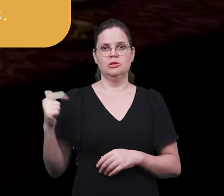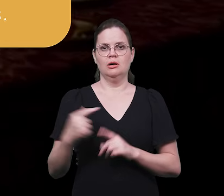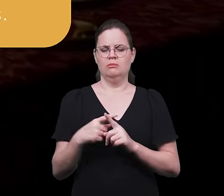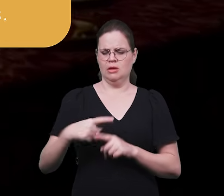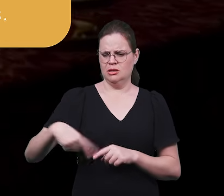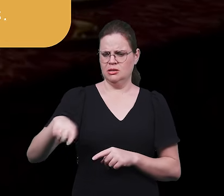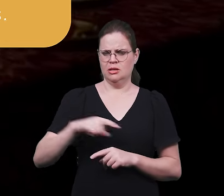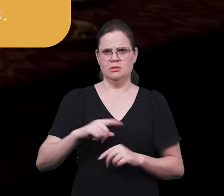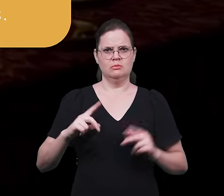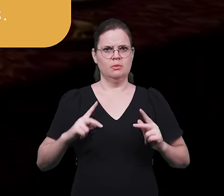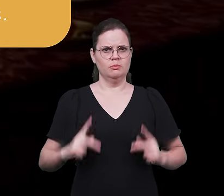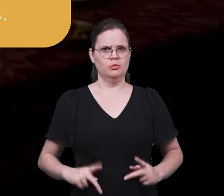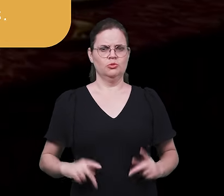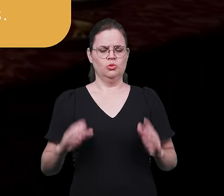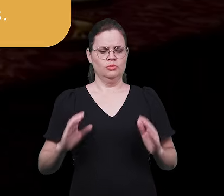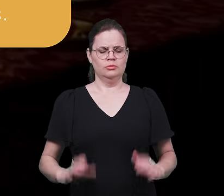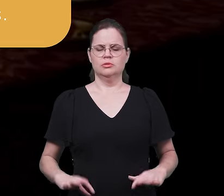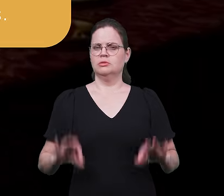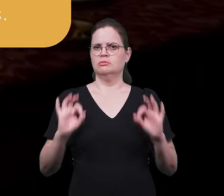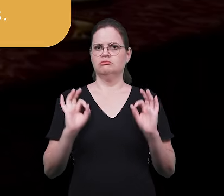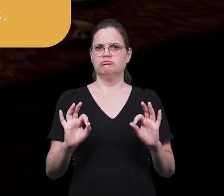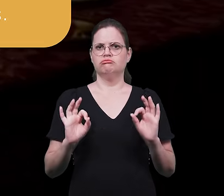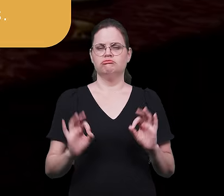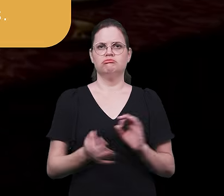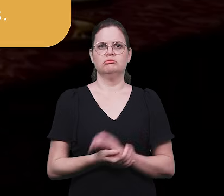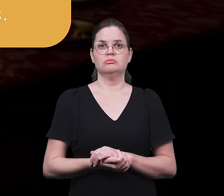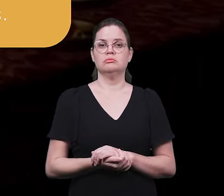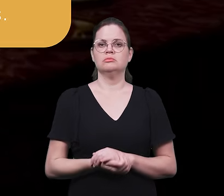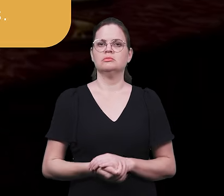fiscalizar e tiveram uma postura exemplar.